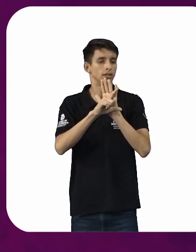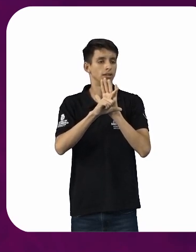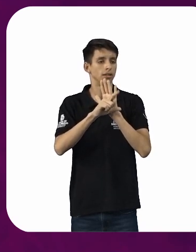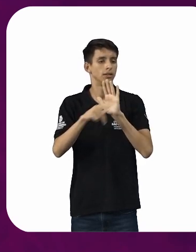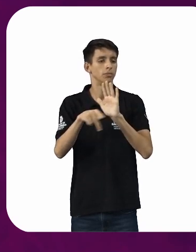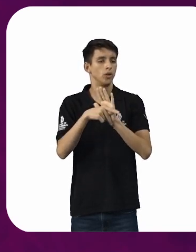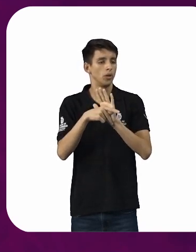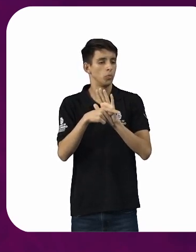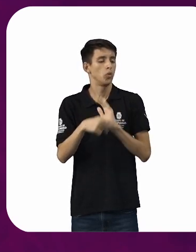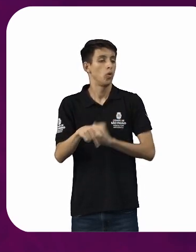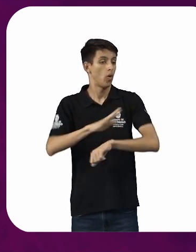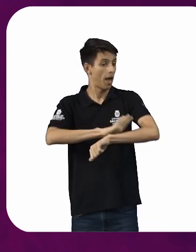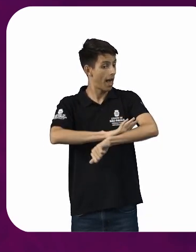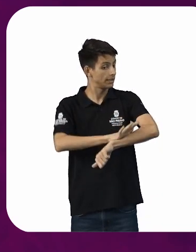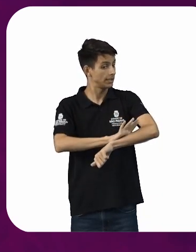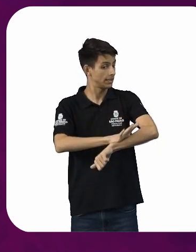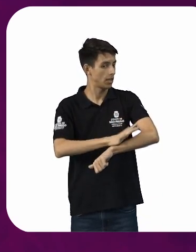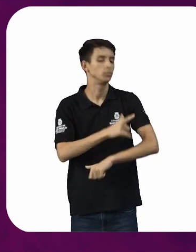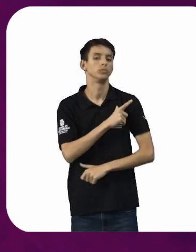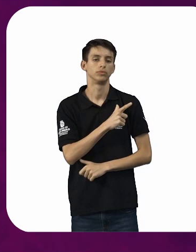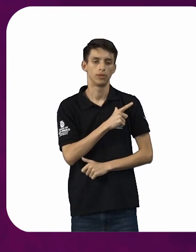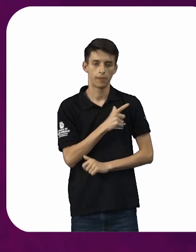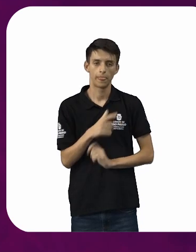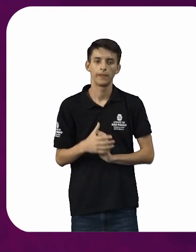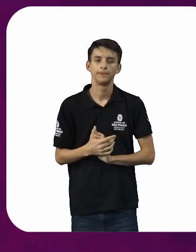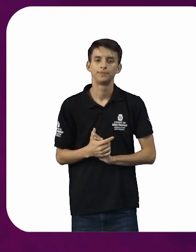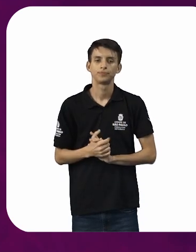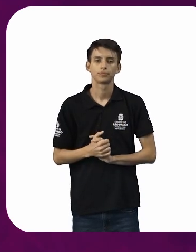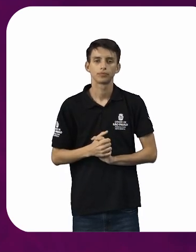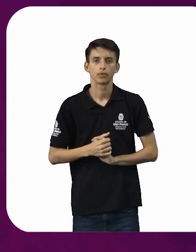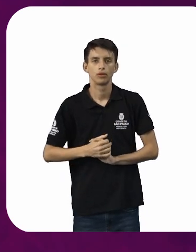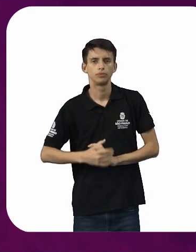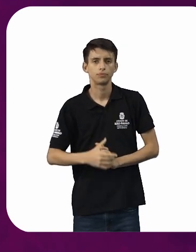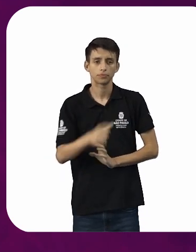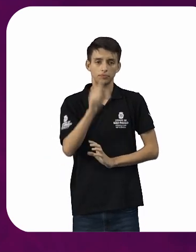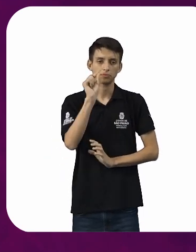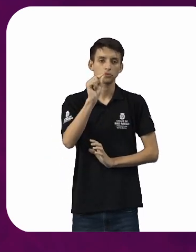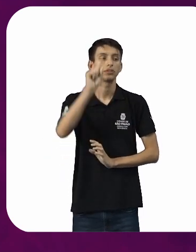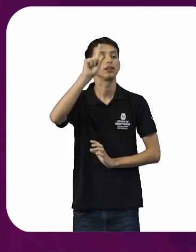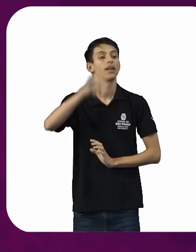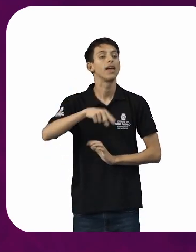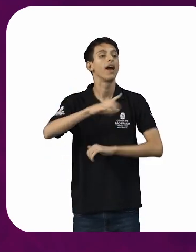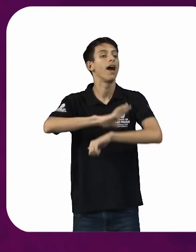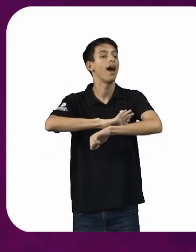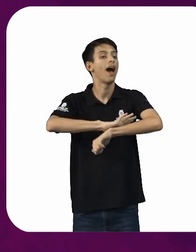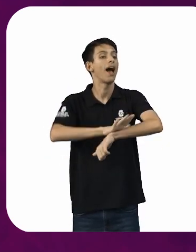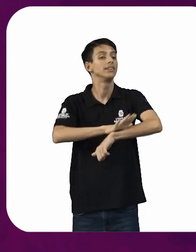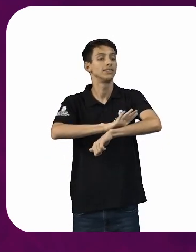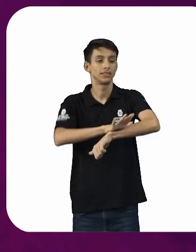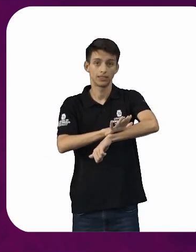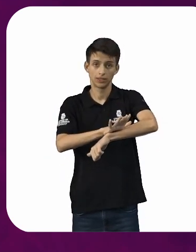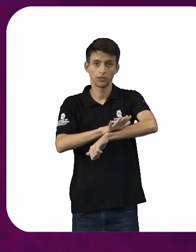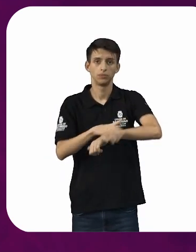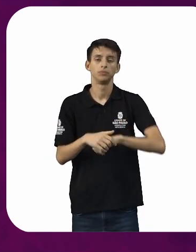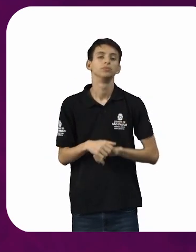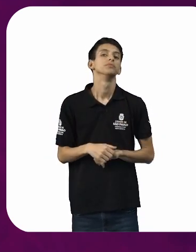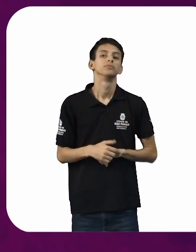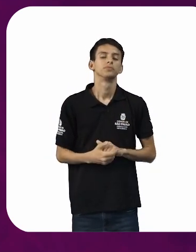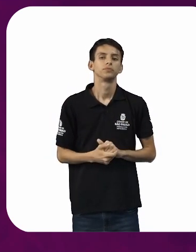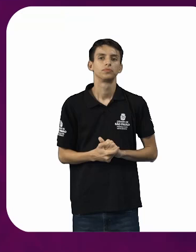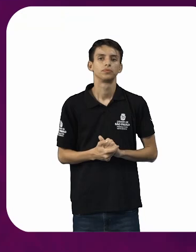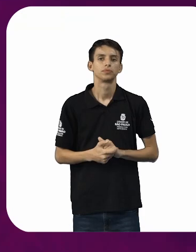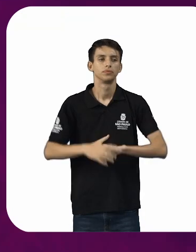do racismo recreativo, né, digamos assim. Mas o que é racismo recreativo? Olha,